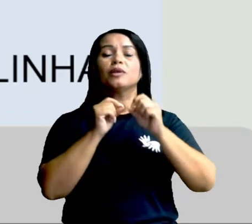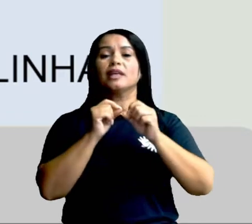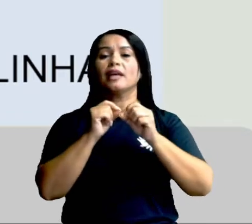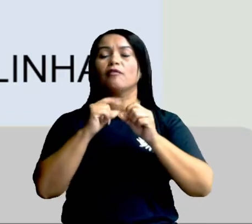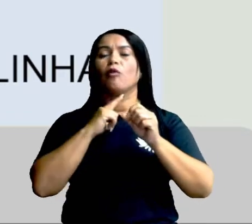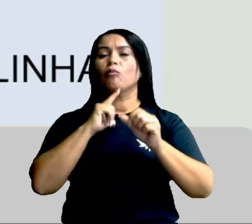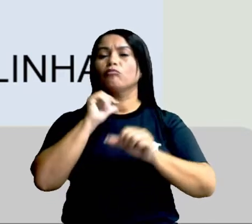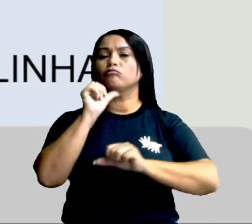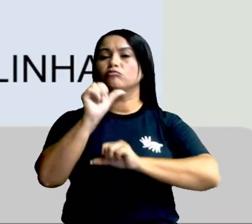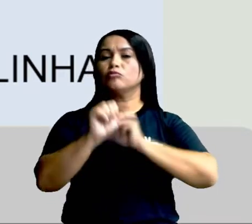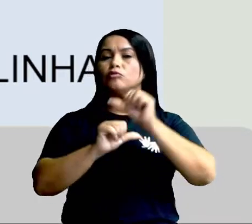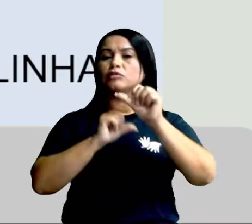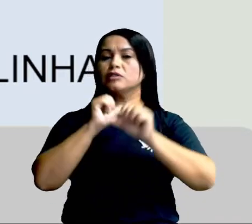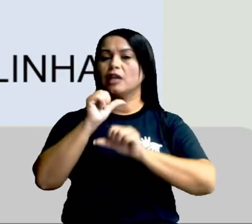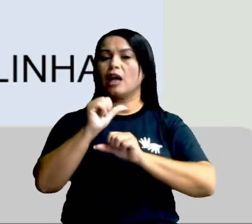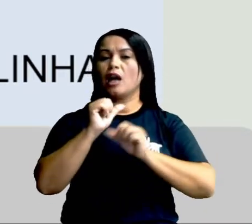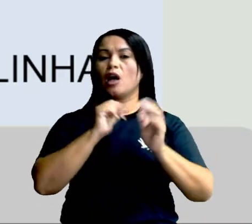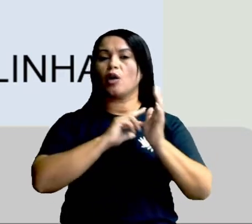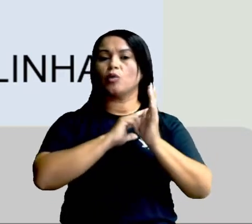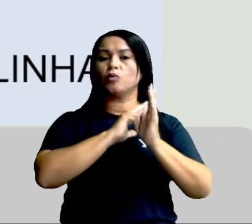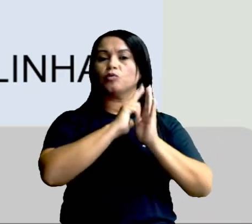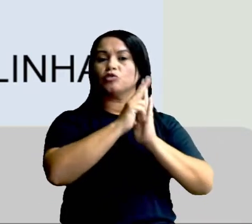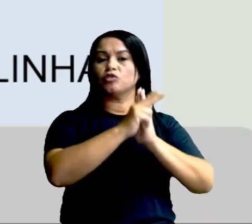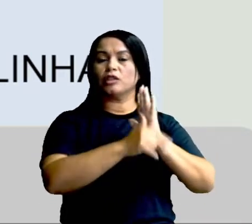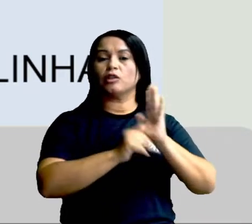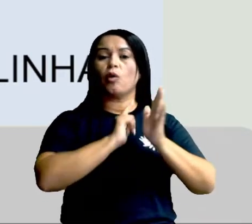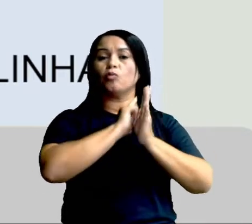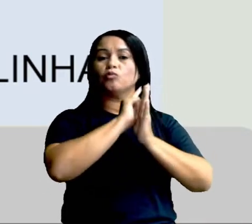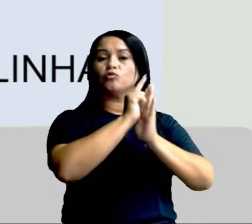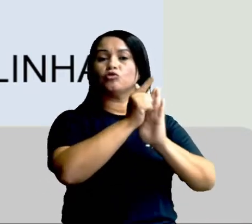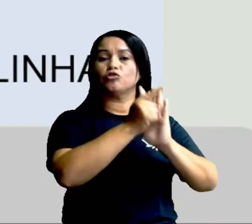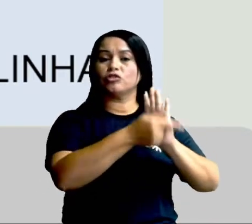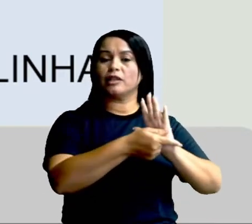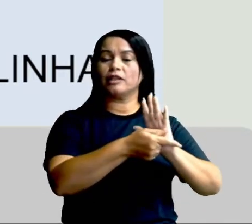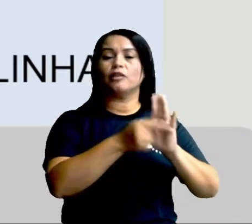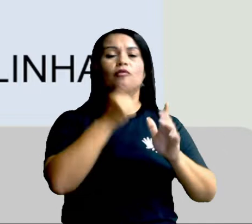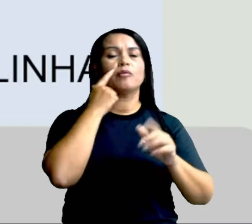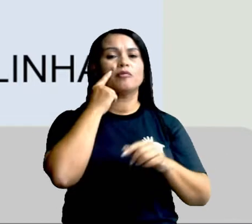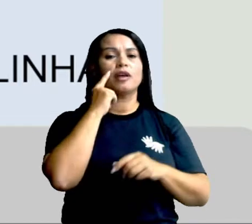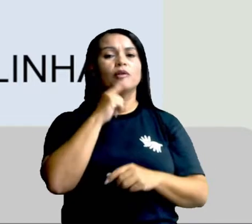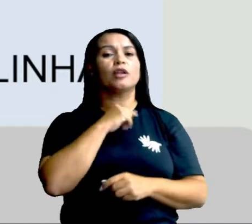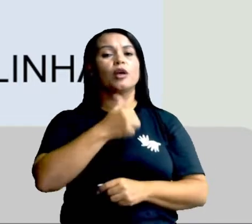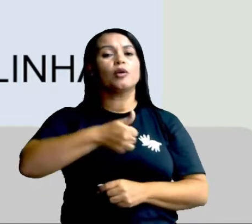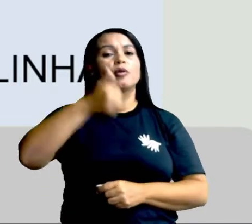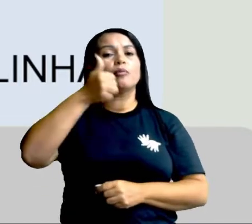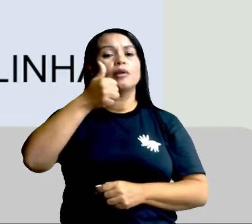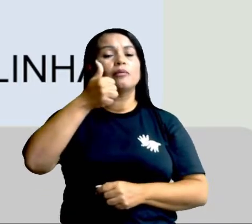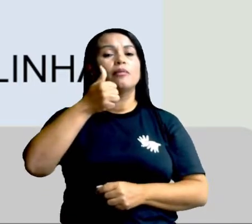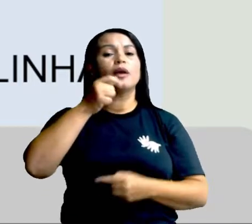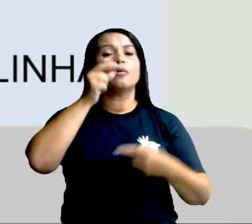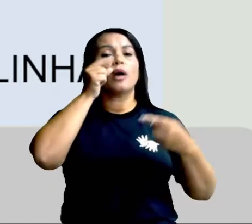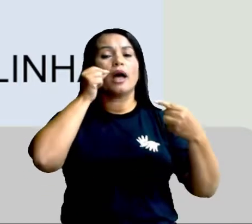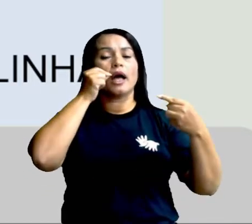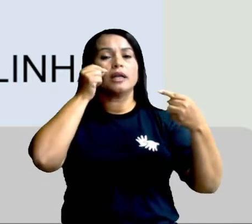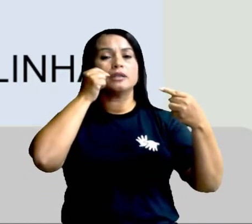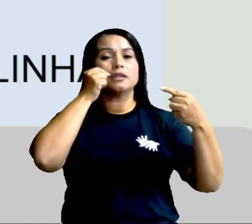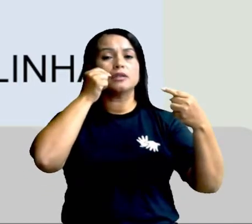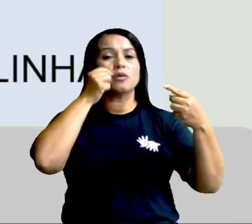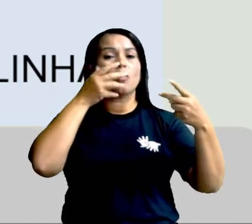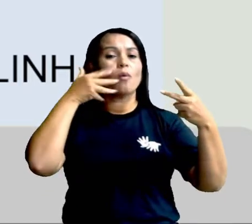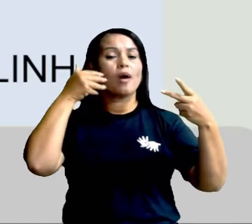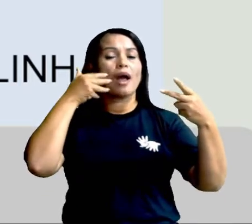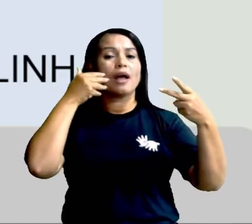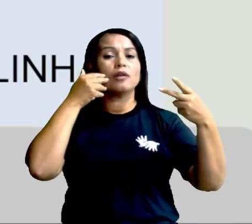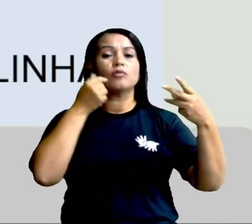eu vou alterar o gênero, tá certo? Aqui no primeiro eu tenho o ratinho, o gato e o leão.